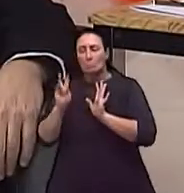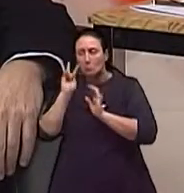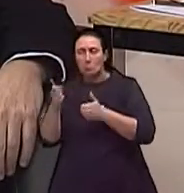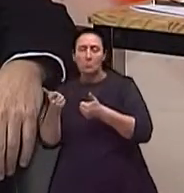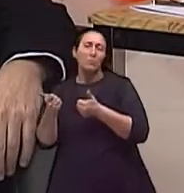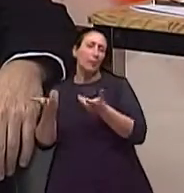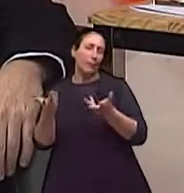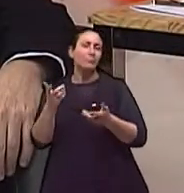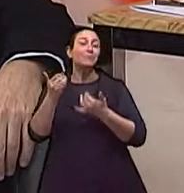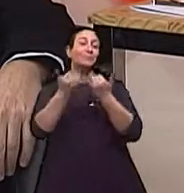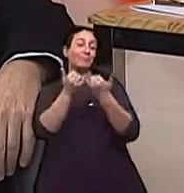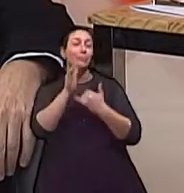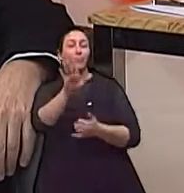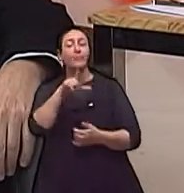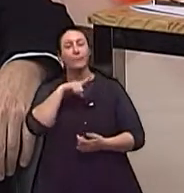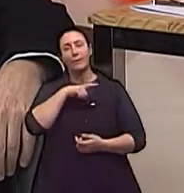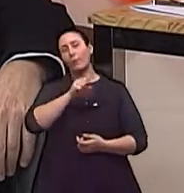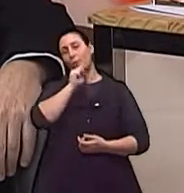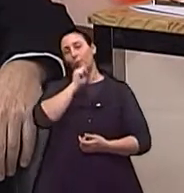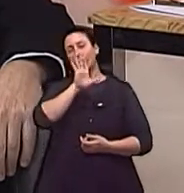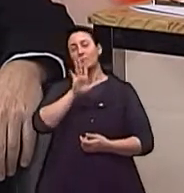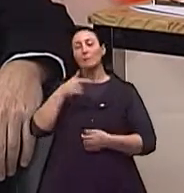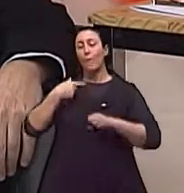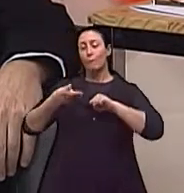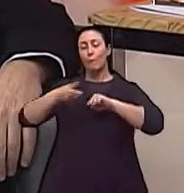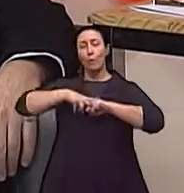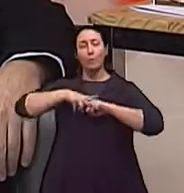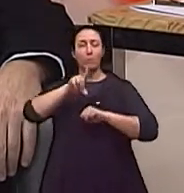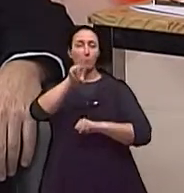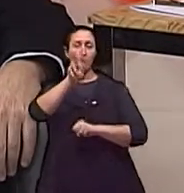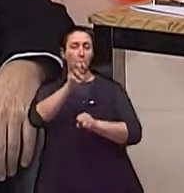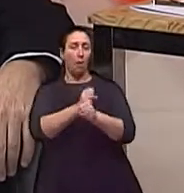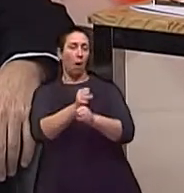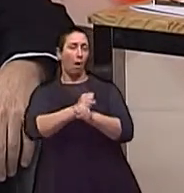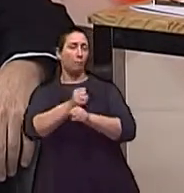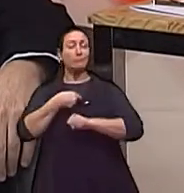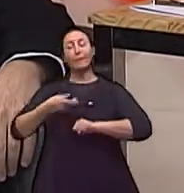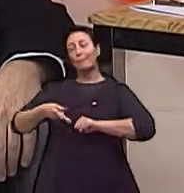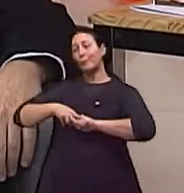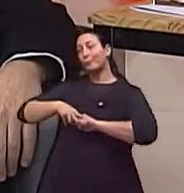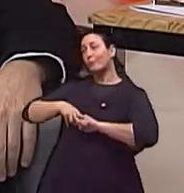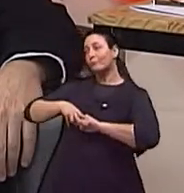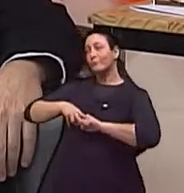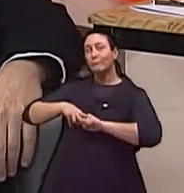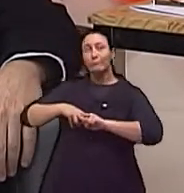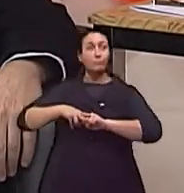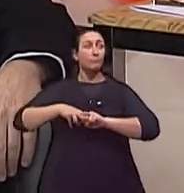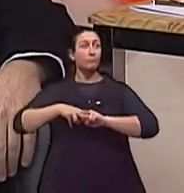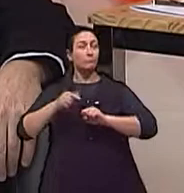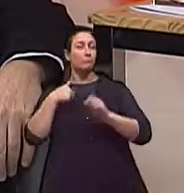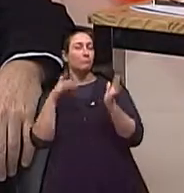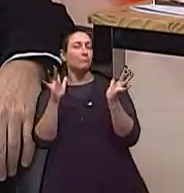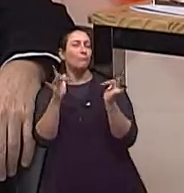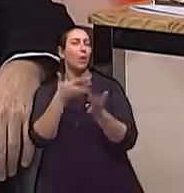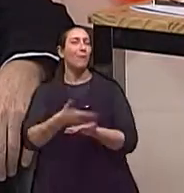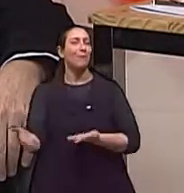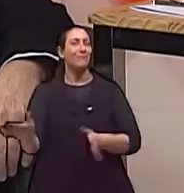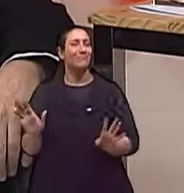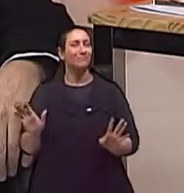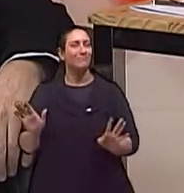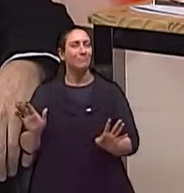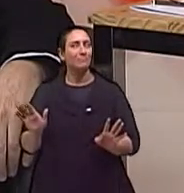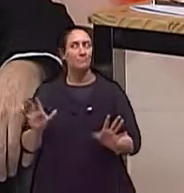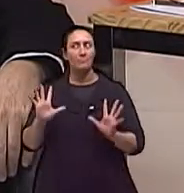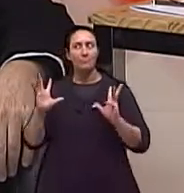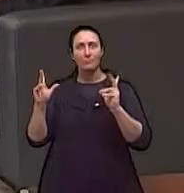vivez de 15 anos quer na morar Uhum E aí E daí né às vezes gera um